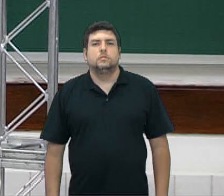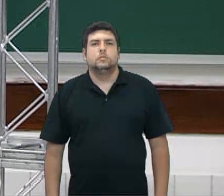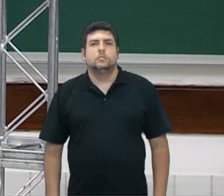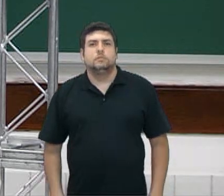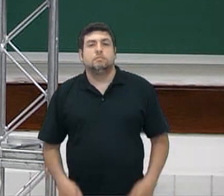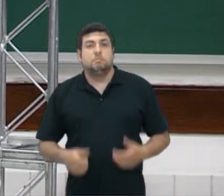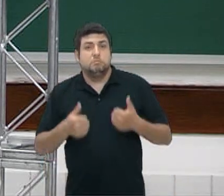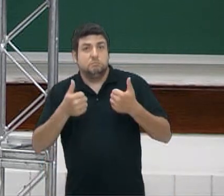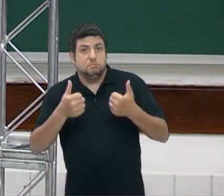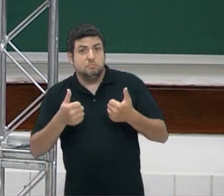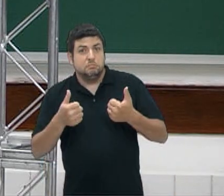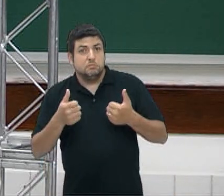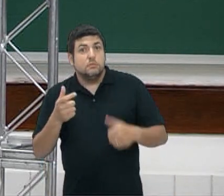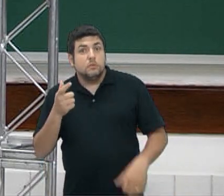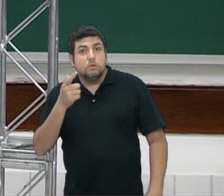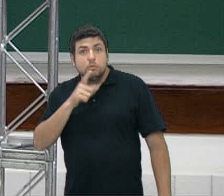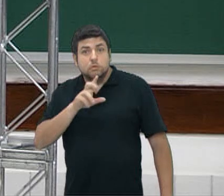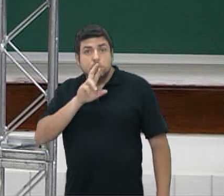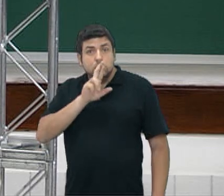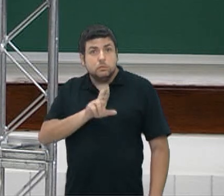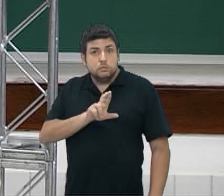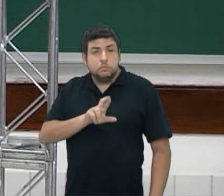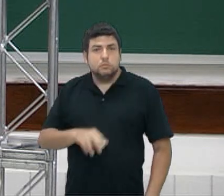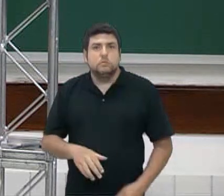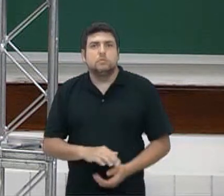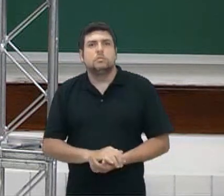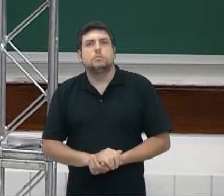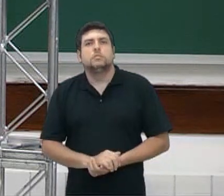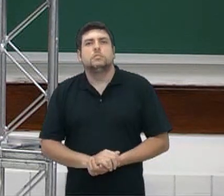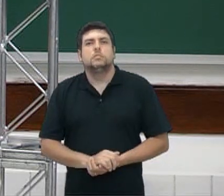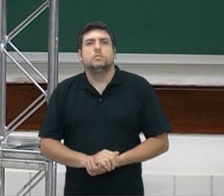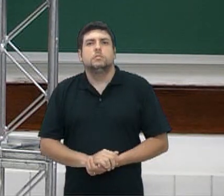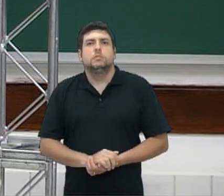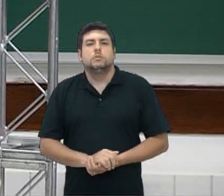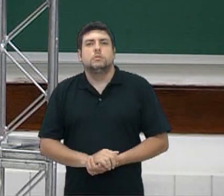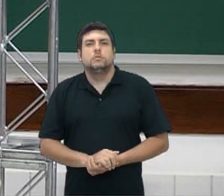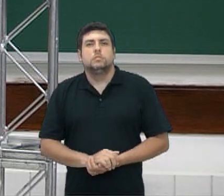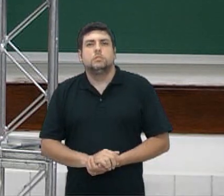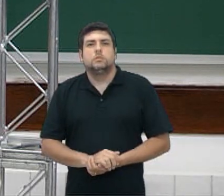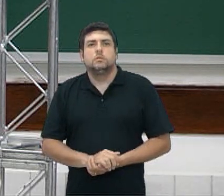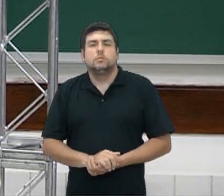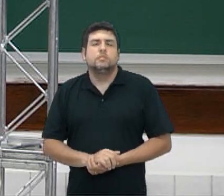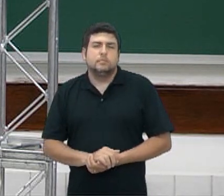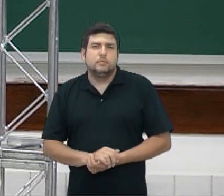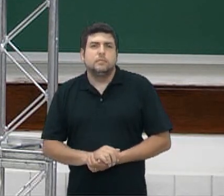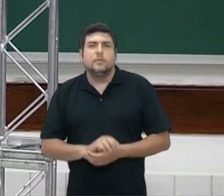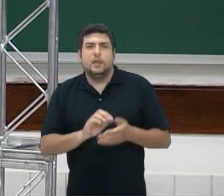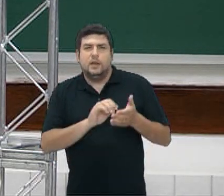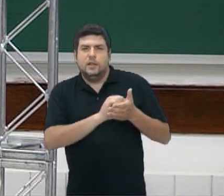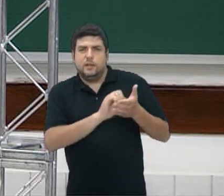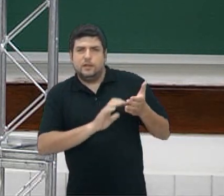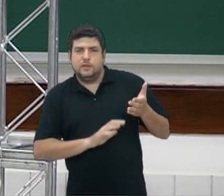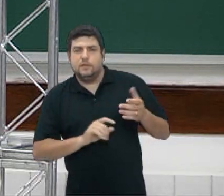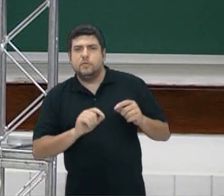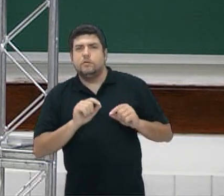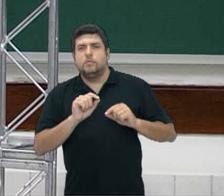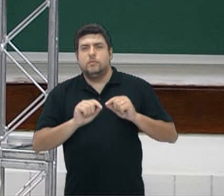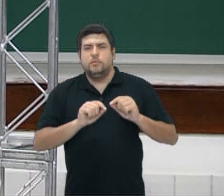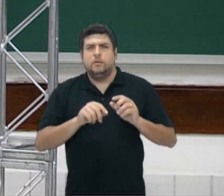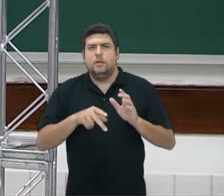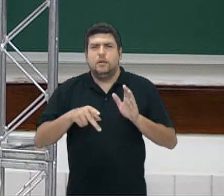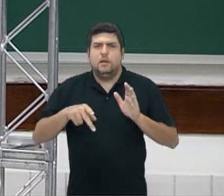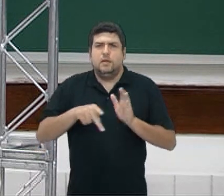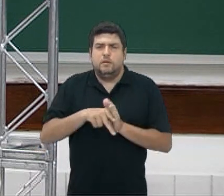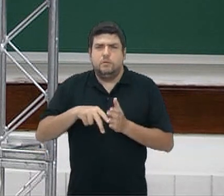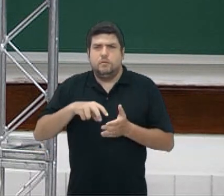E aí, pessoal, conseguiu responder essa? Essa aqui é um caso bem típico dos patinadores,